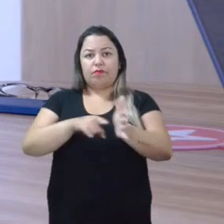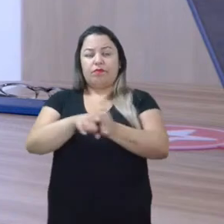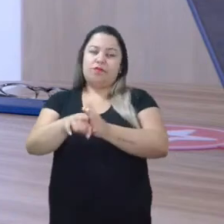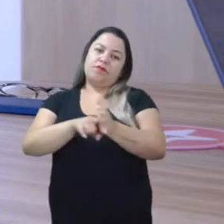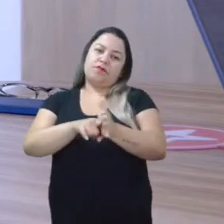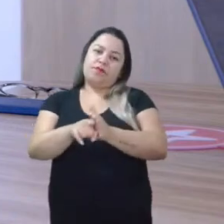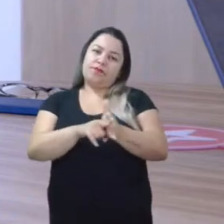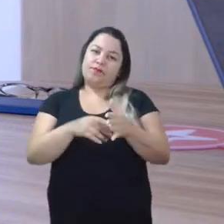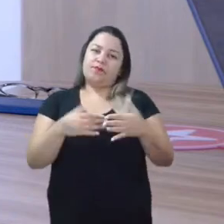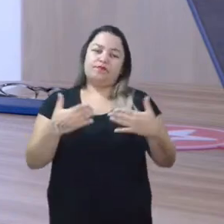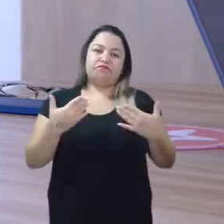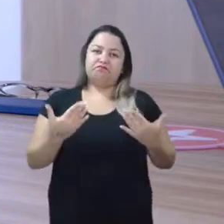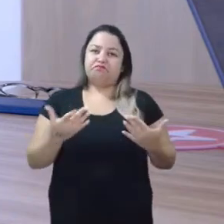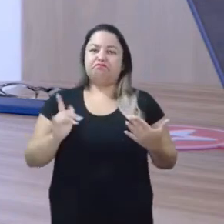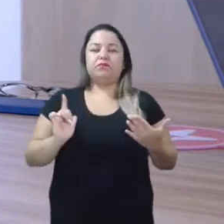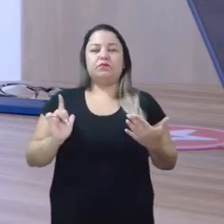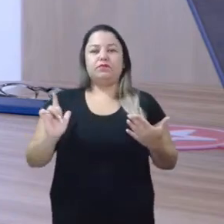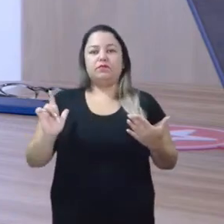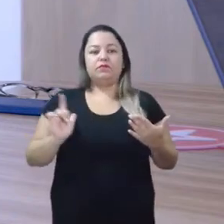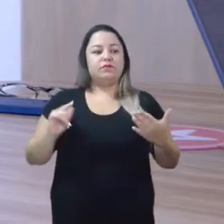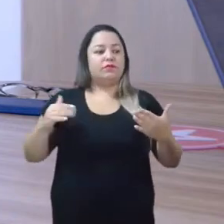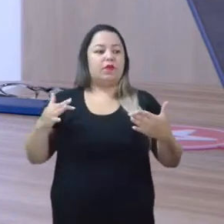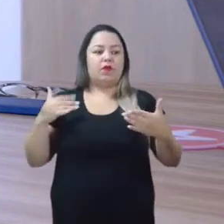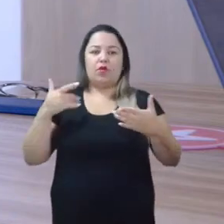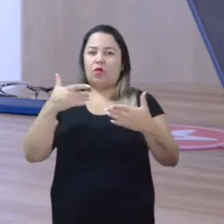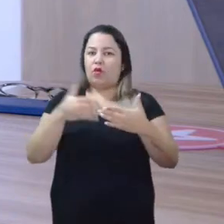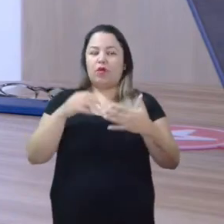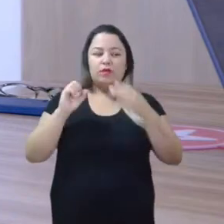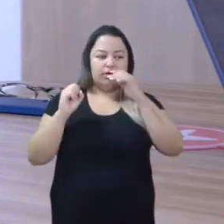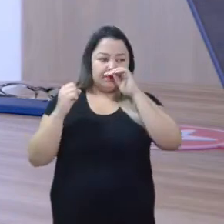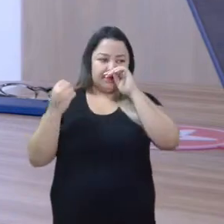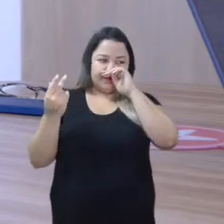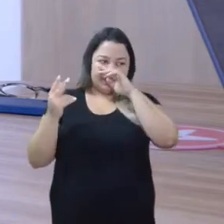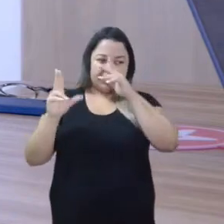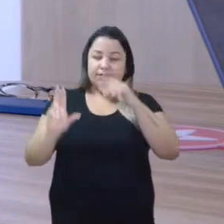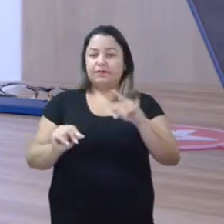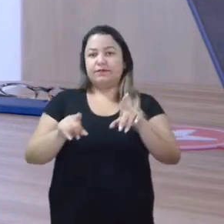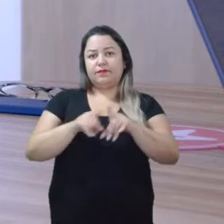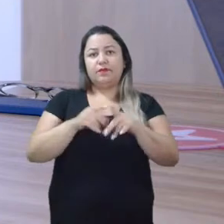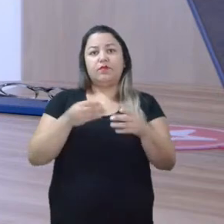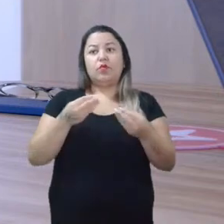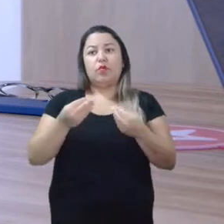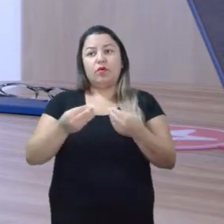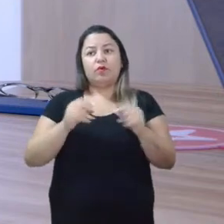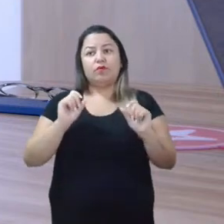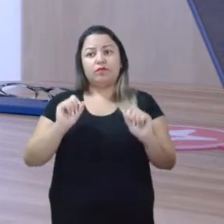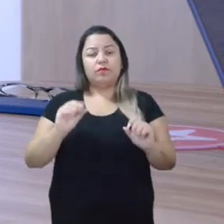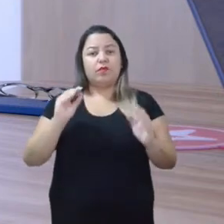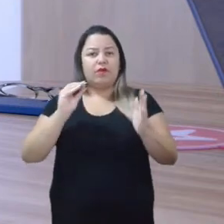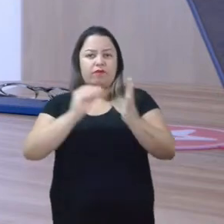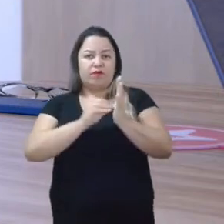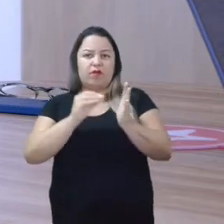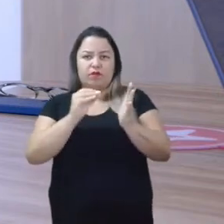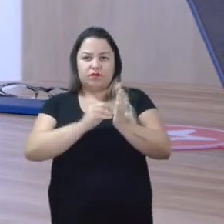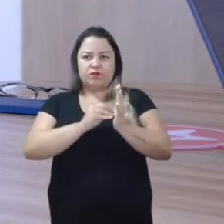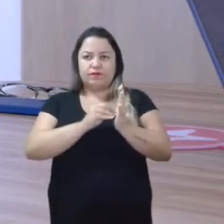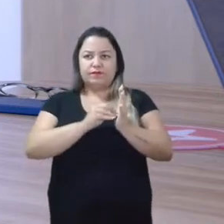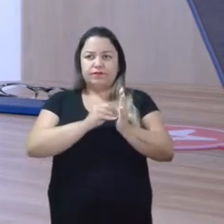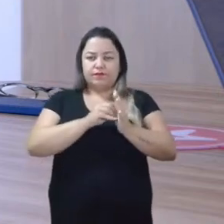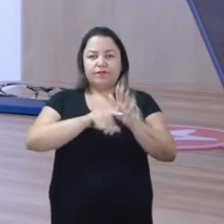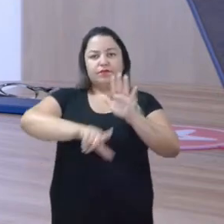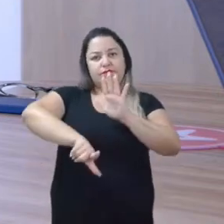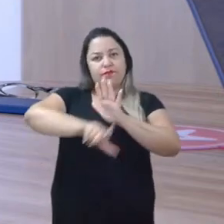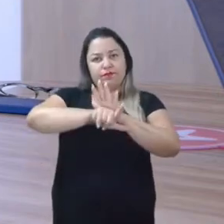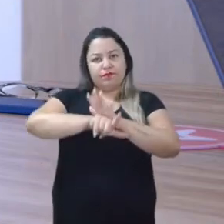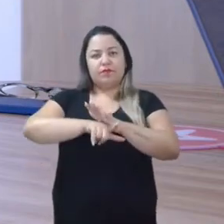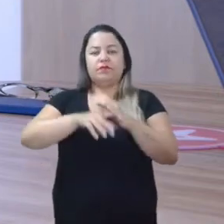Vai depender de um determinado alcance ou não? Então, assim, esse como, ele hoje, numa ausência de legislação adequada para